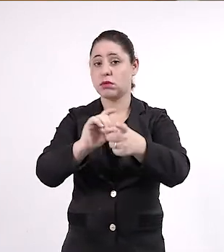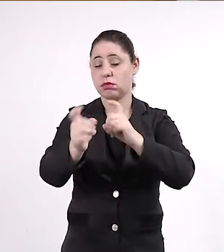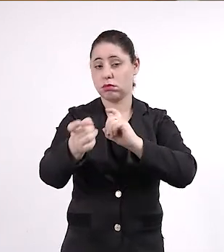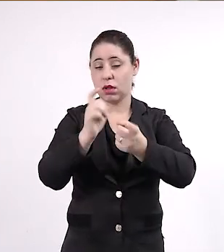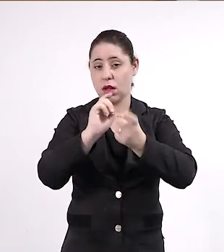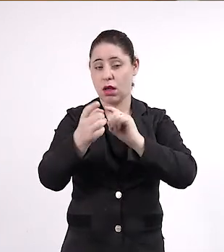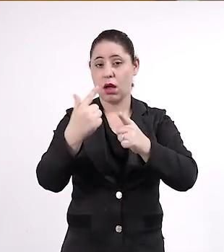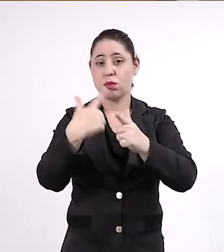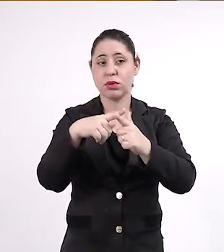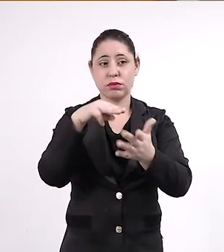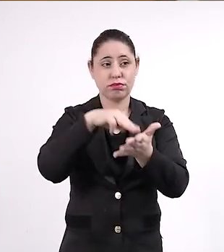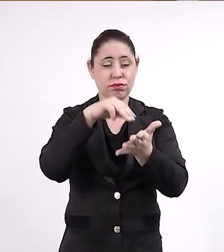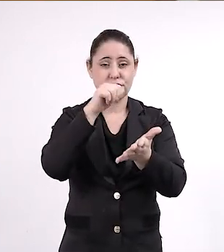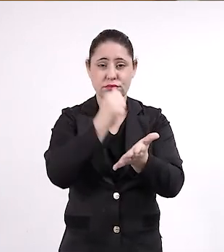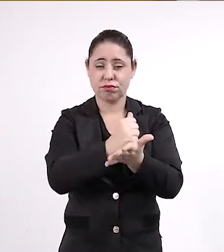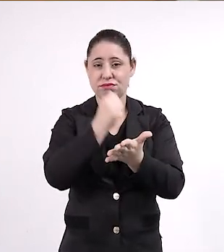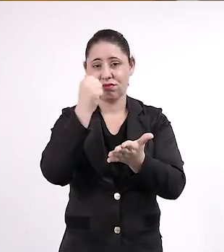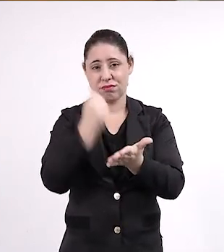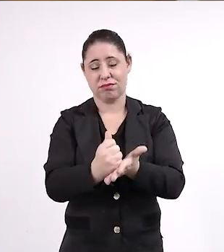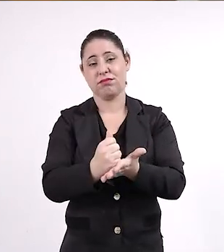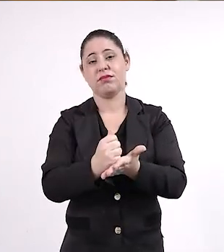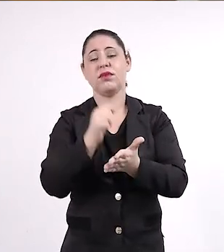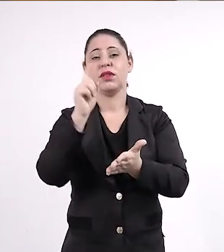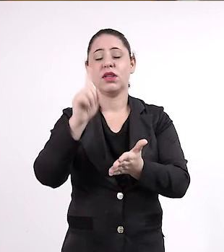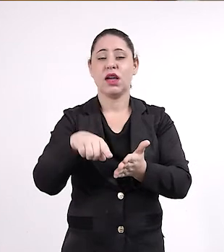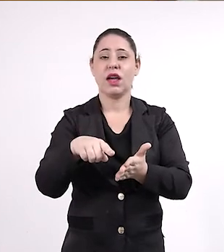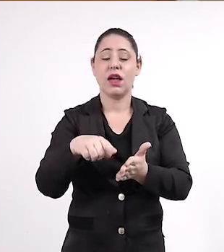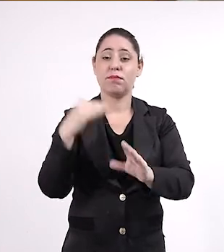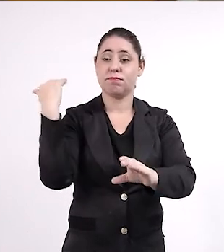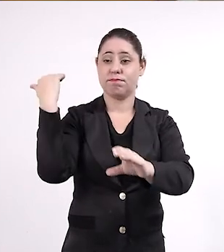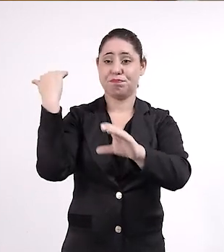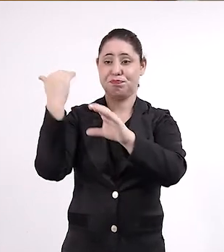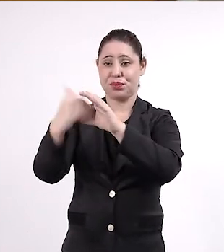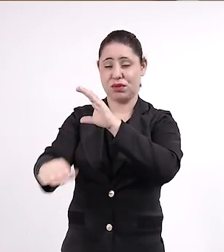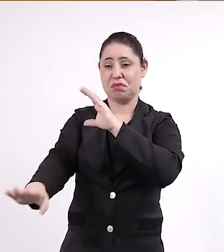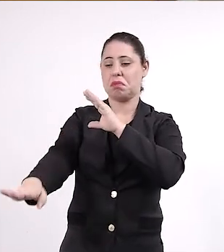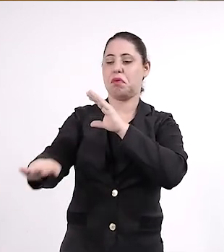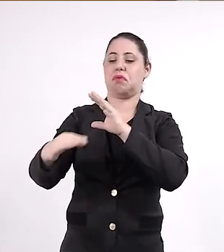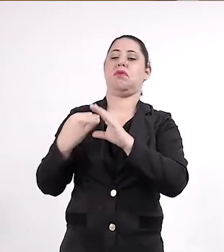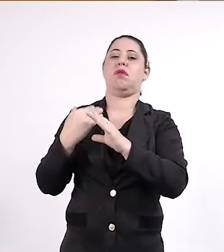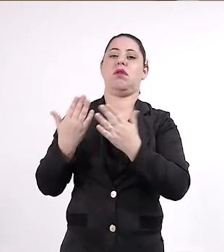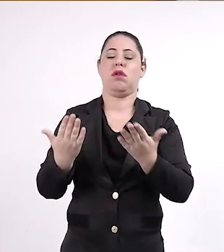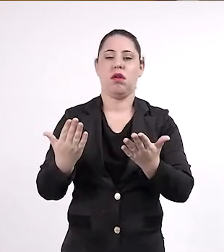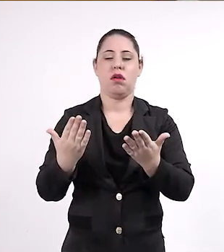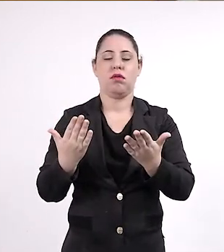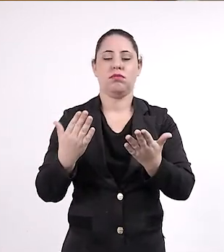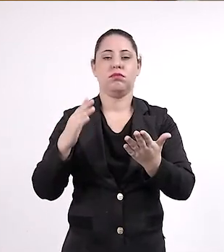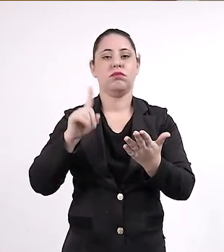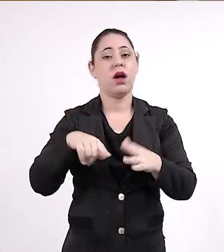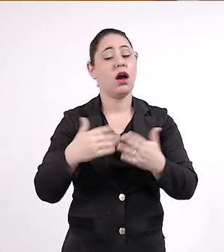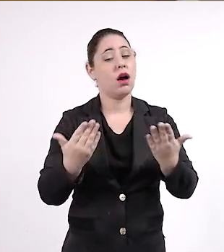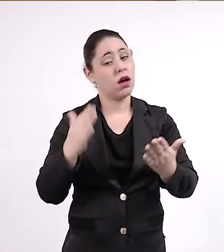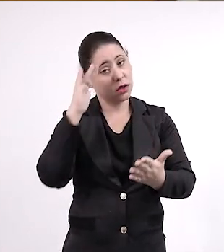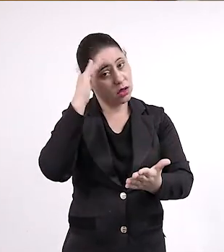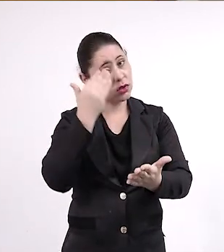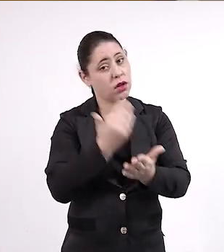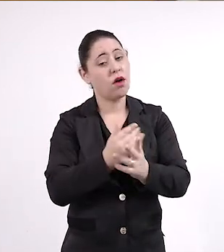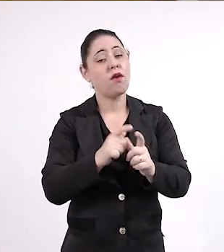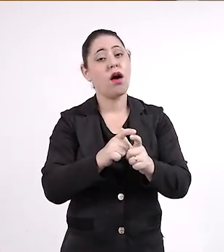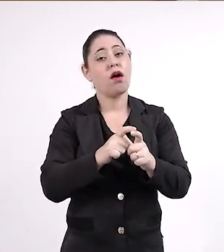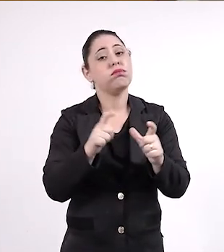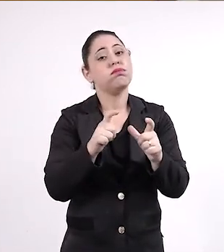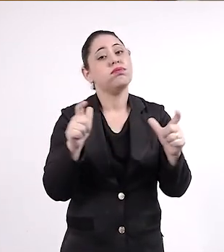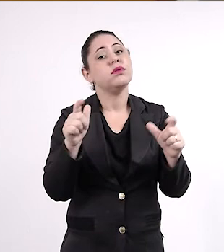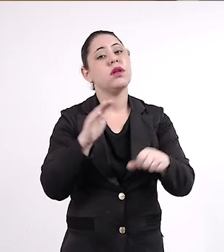uma questão de endereço cadastral. O que foi enviado acabou retornando, sem recebimento. Acreditamos